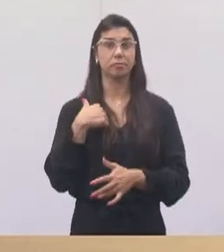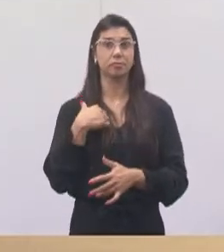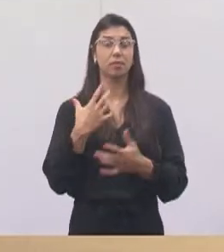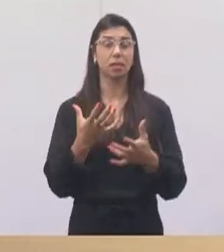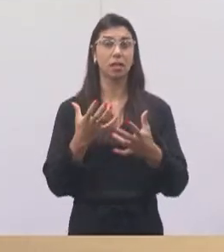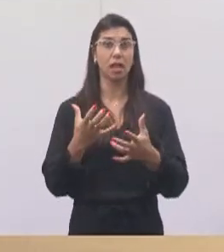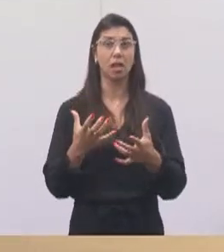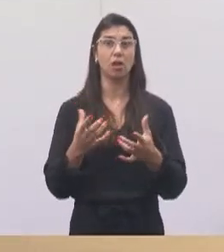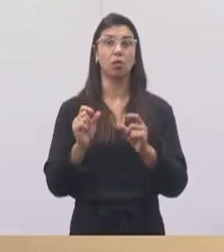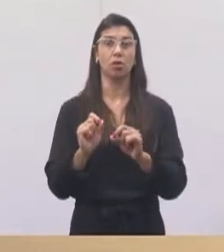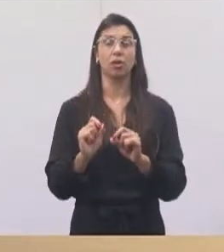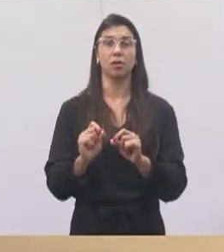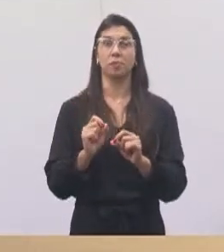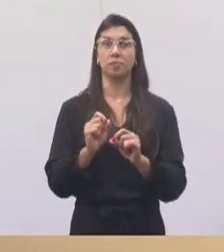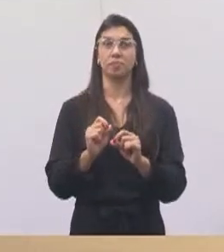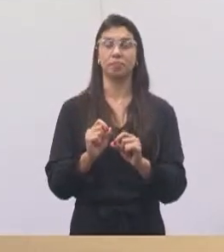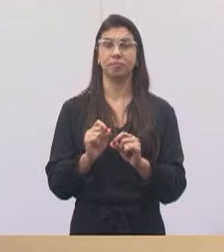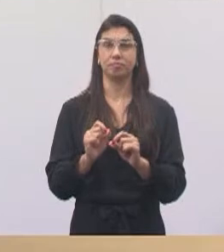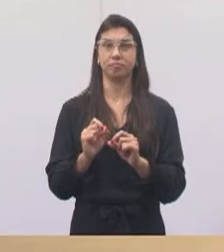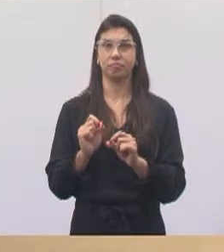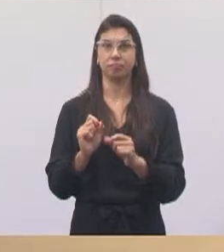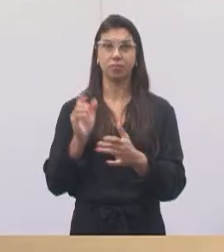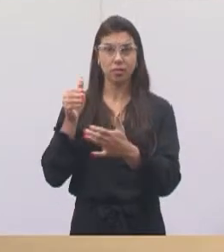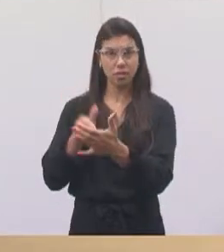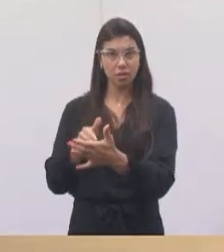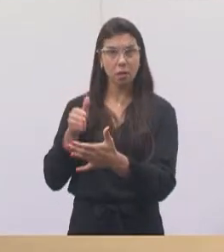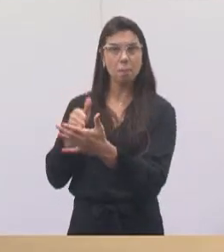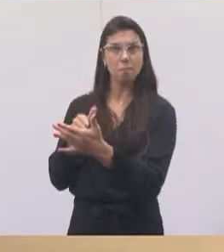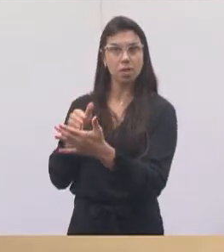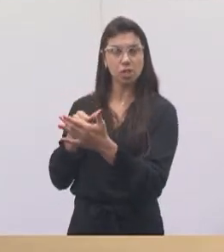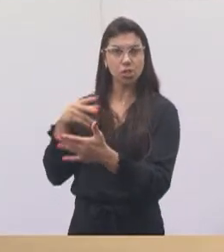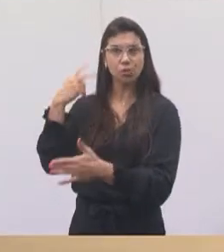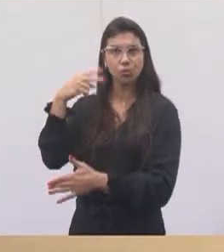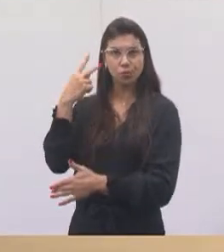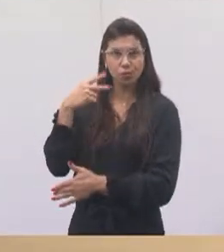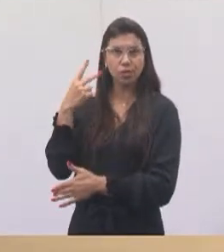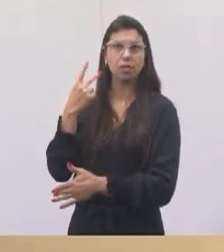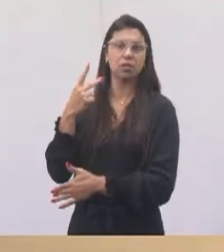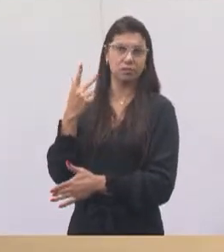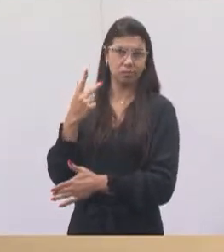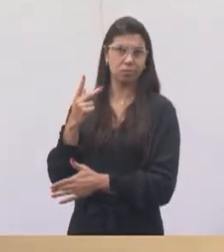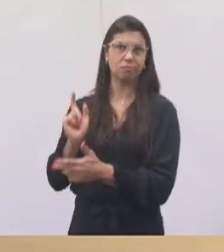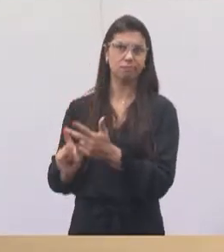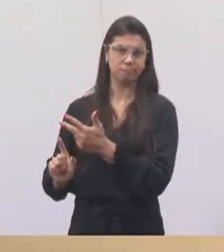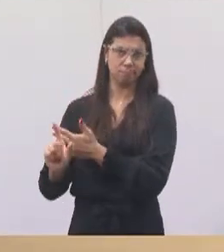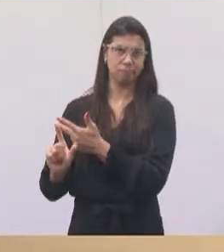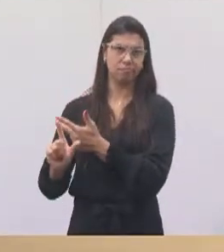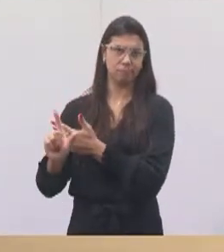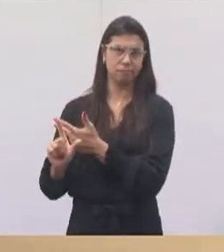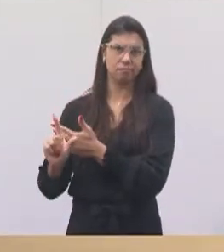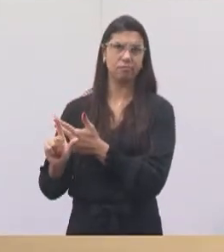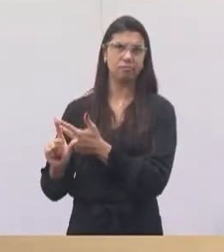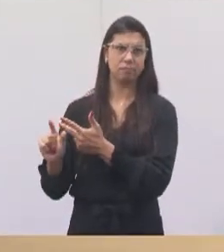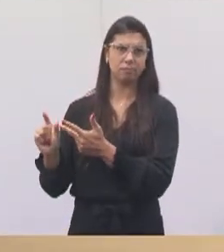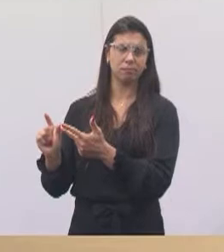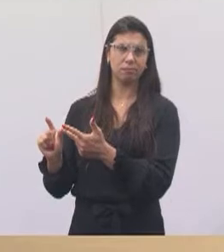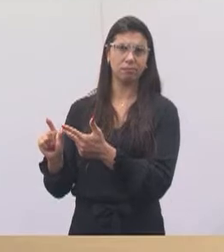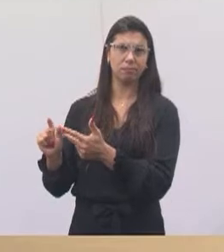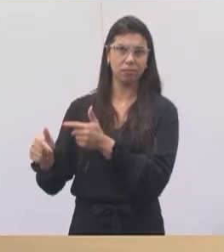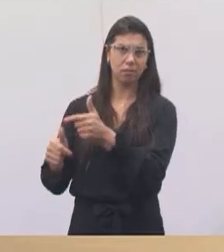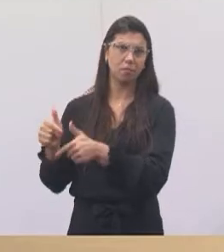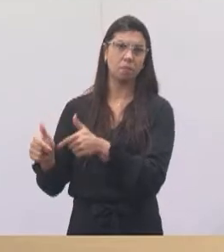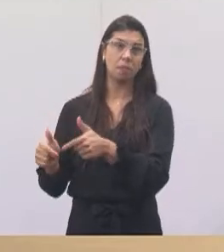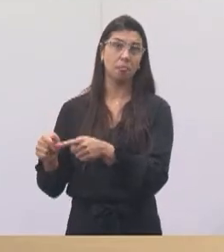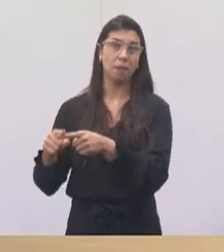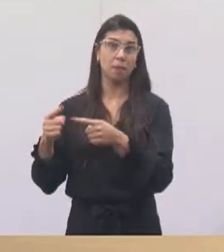o direito de outros vereadores de exercer a sua legislatura. Mas a culpa, Hernani, é dos outros que estão